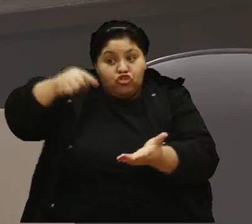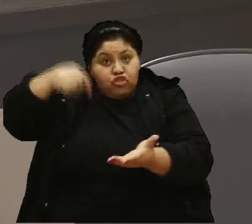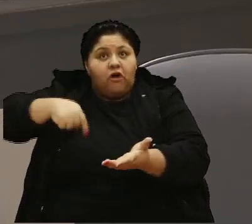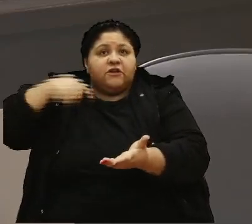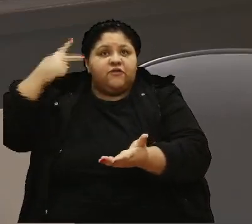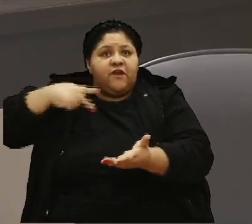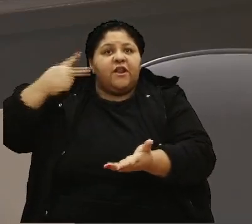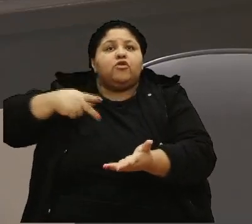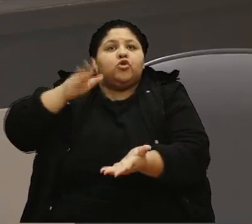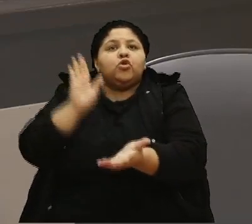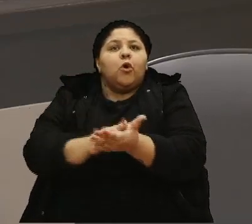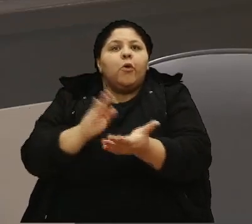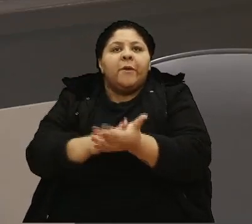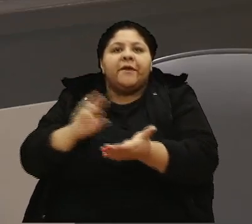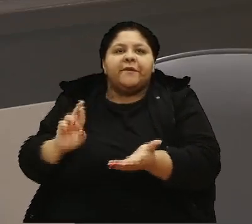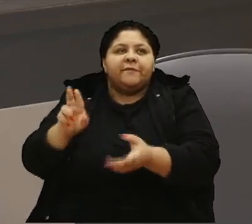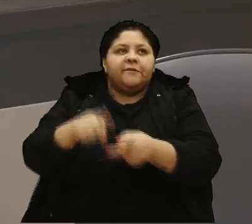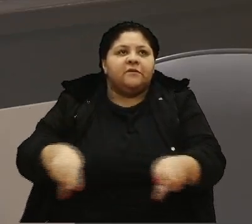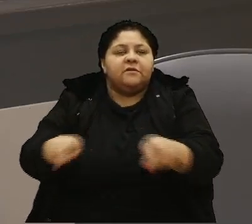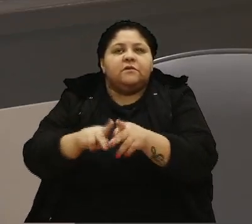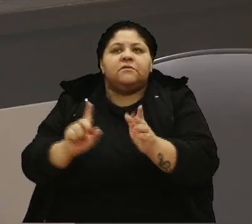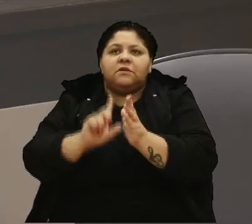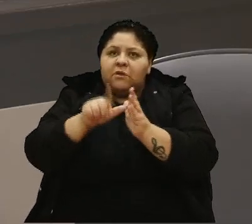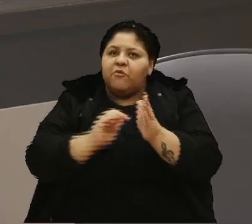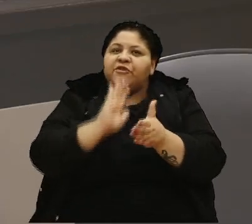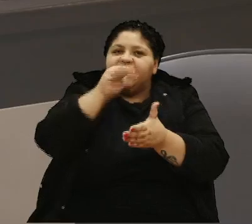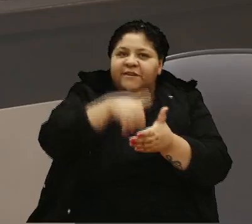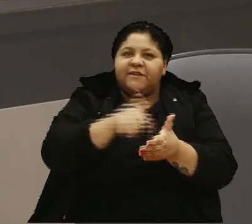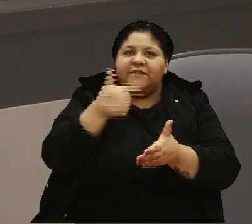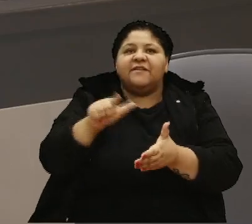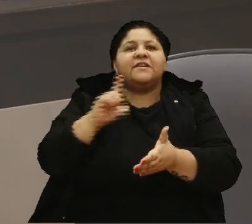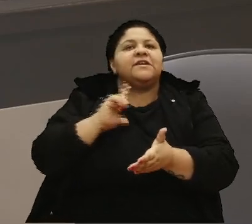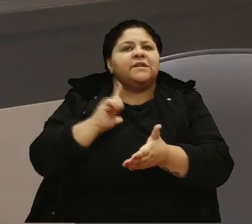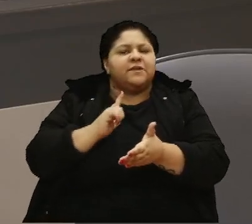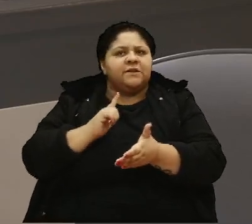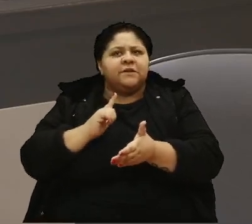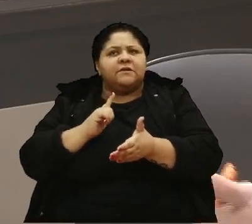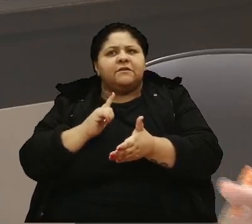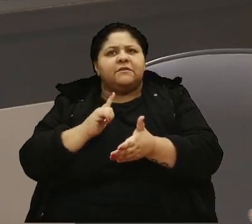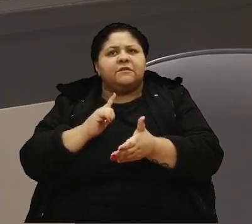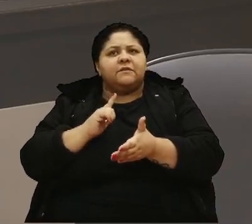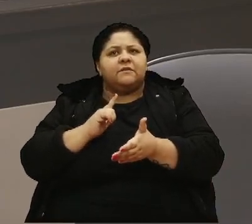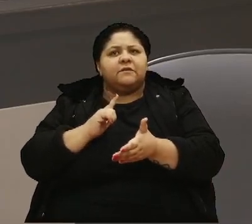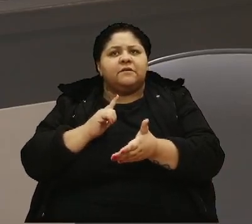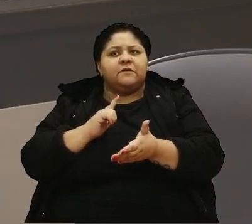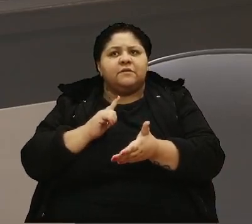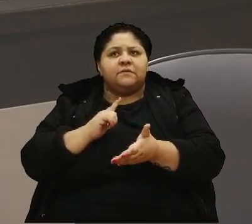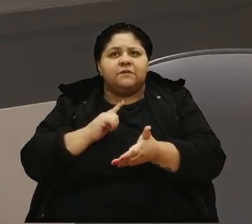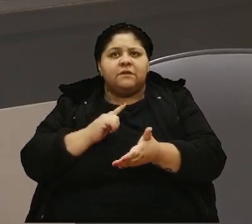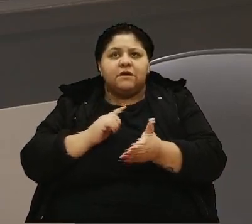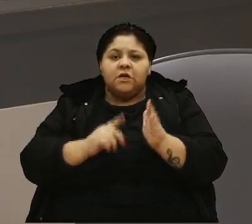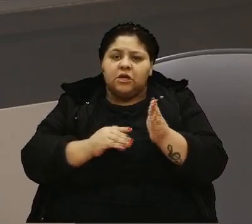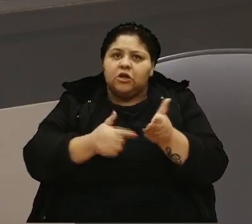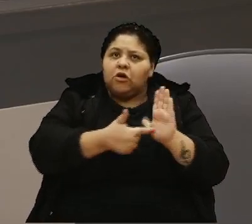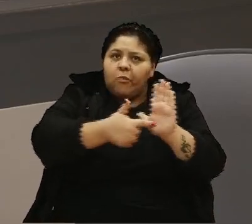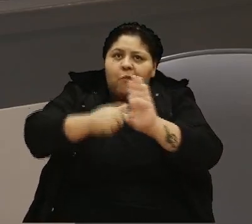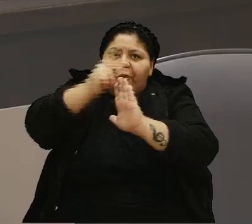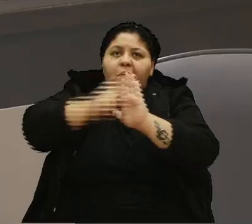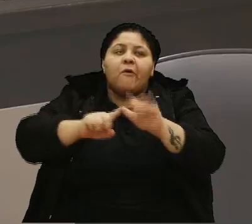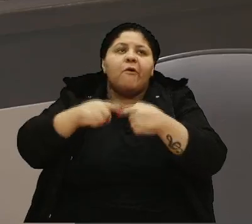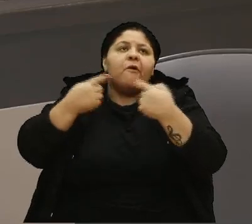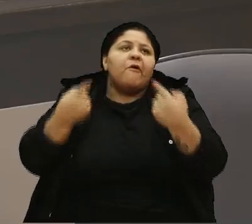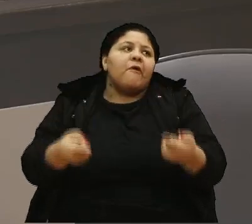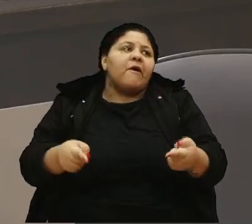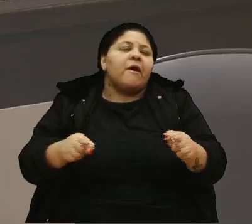que representamos a população e logo tem eleição aí de novo e a gente tem que botar nossos projetos aqui para andar. Mas a gente abre